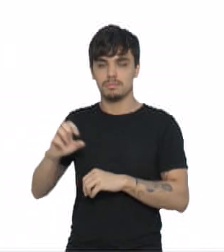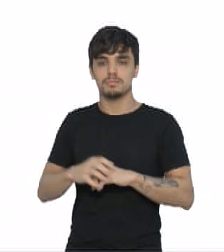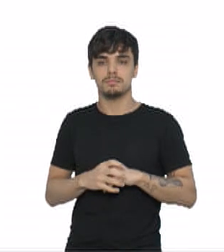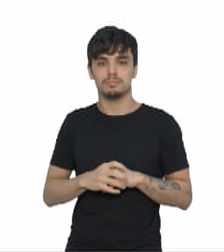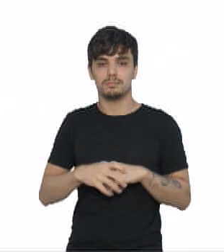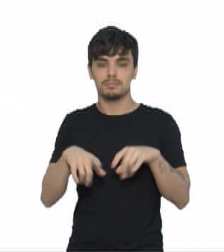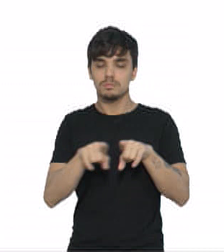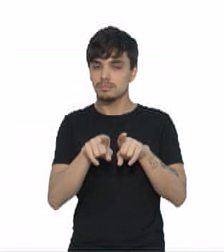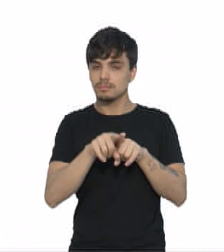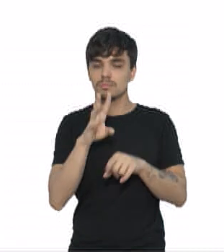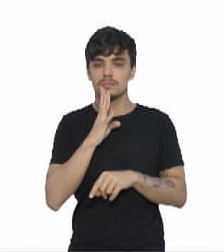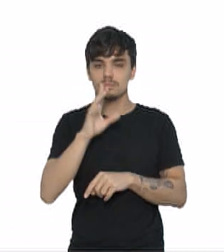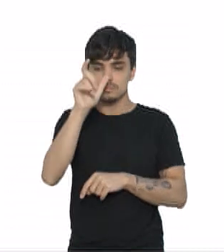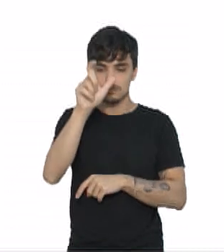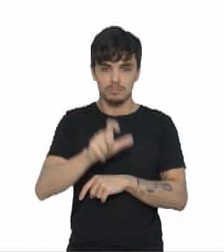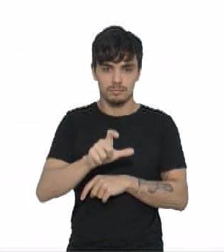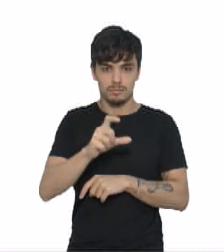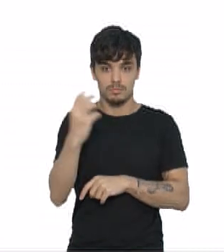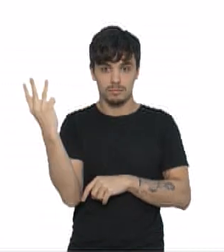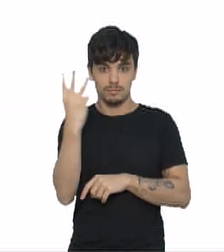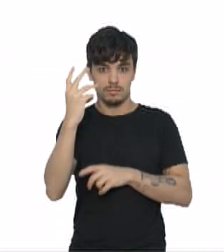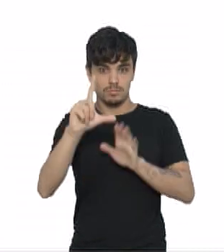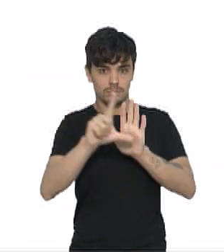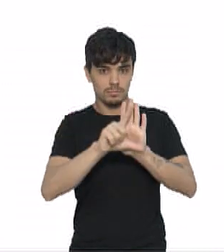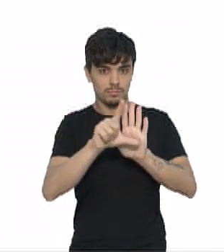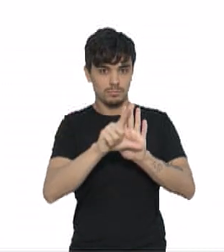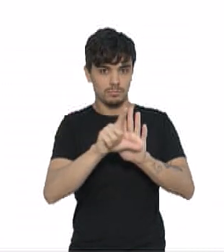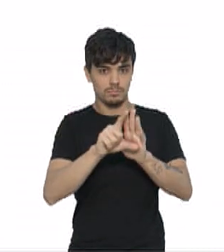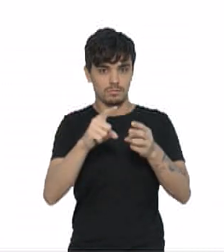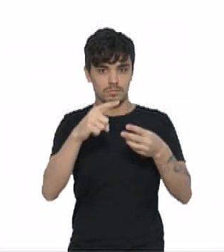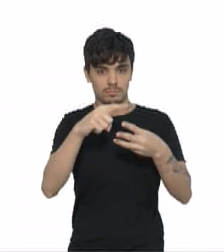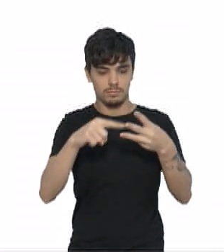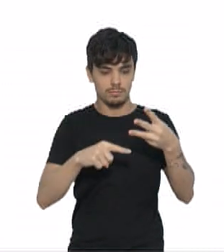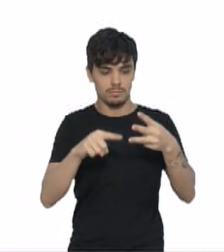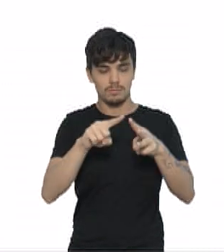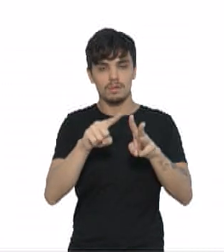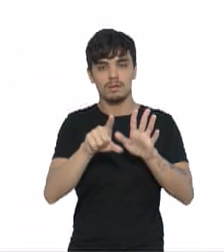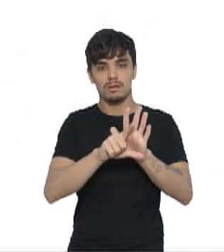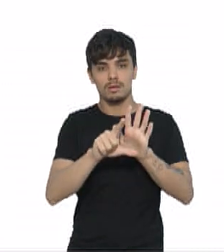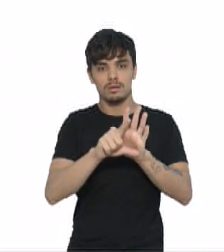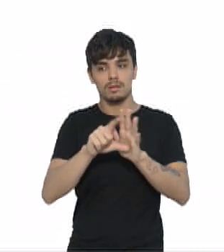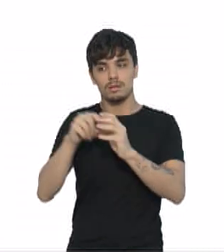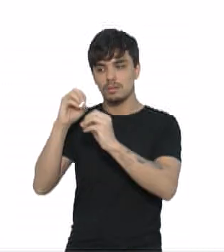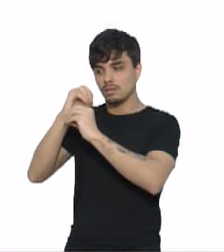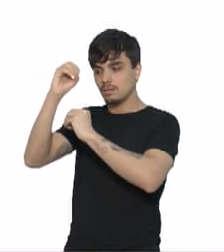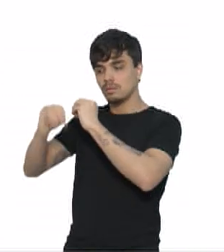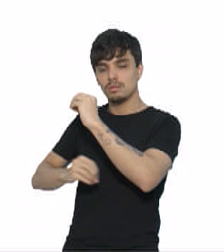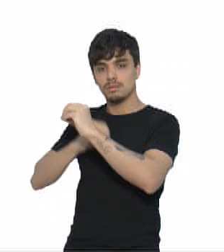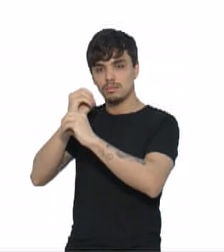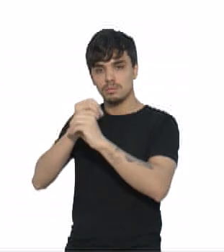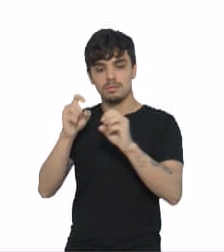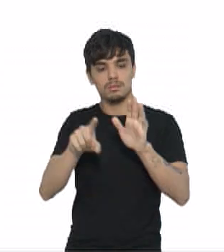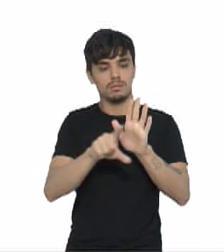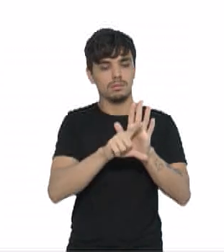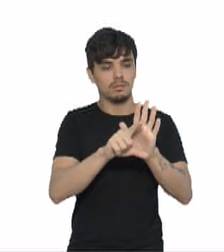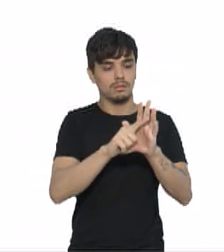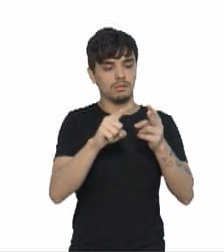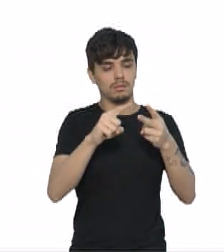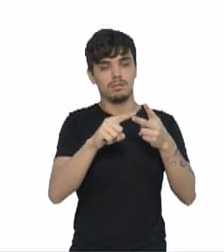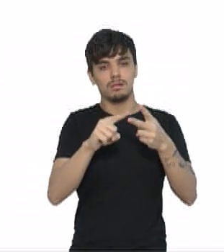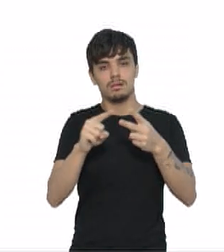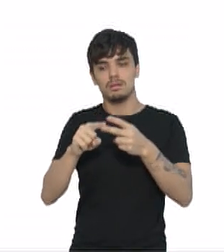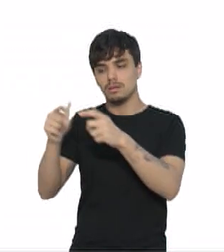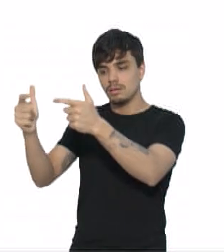Mais conhecido pelas três leis, né? A lei das órbitas elípticas, a lei das áreas e a lei